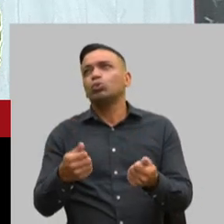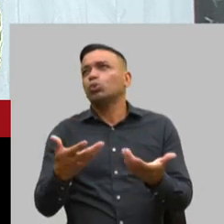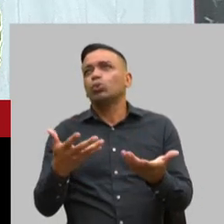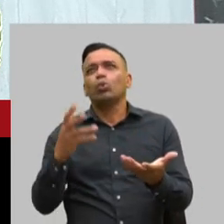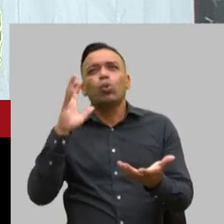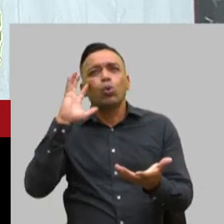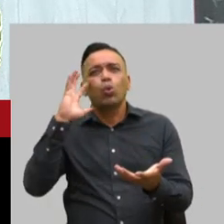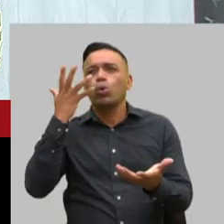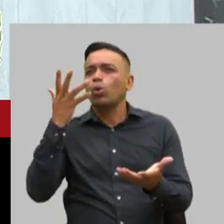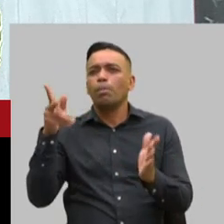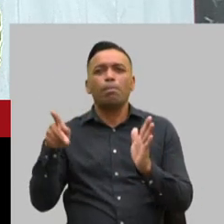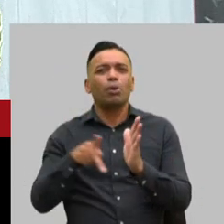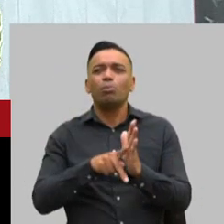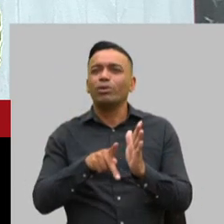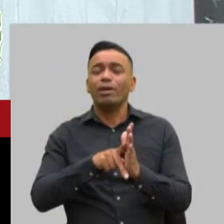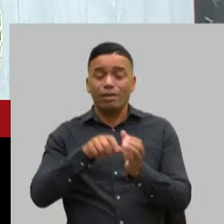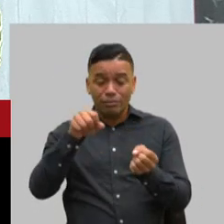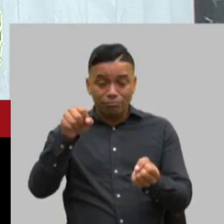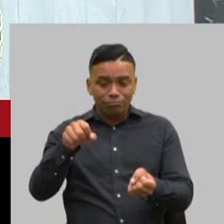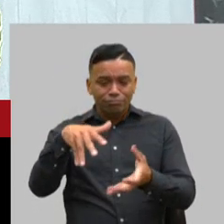pelo mistério da vida